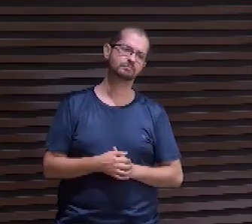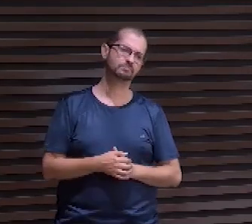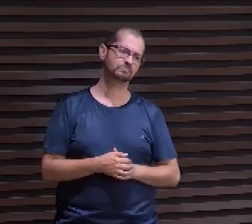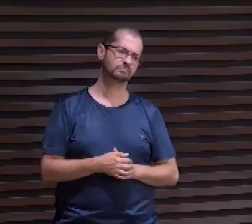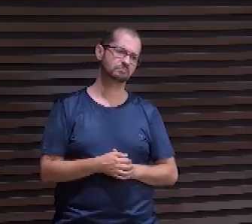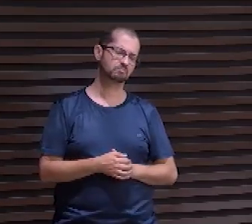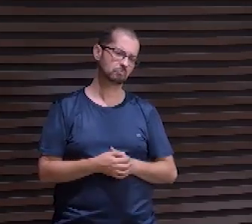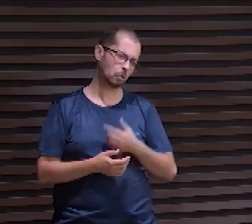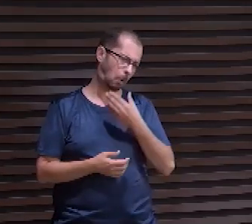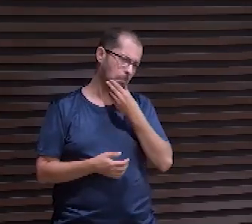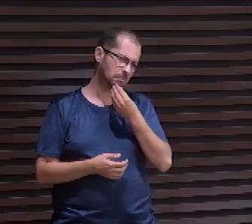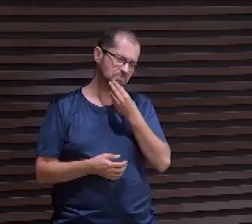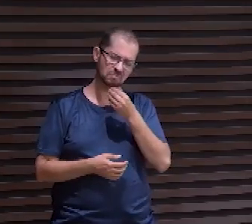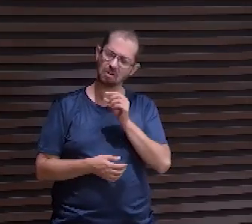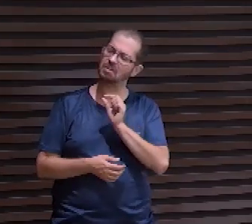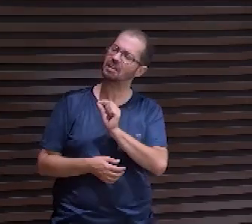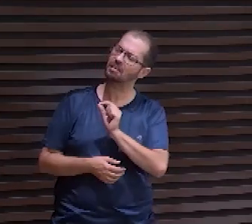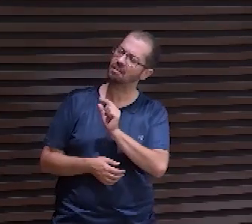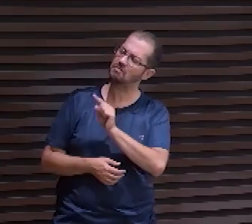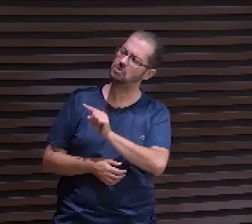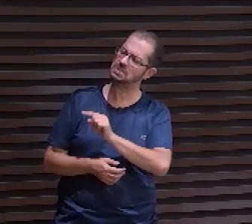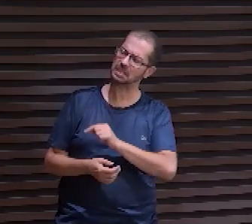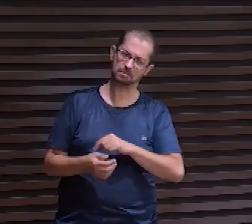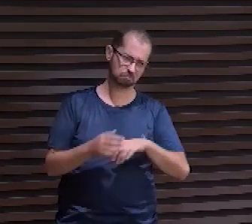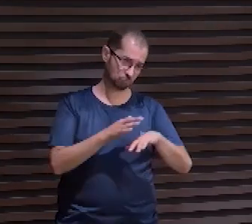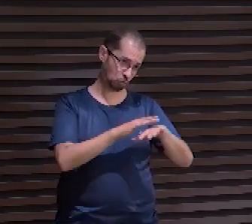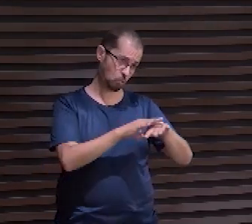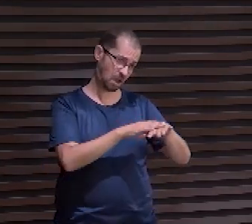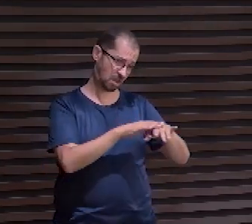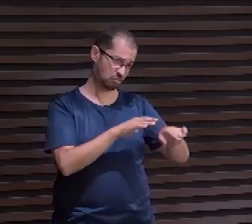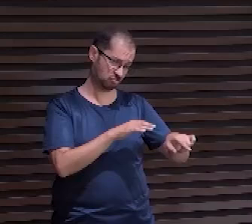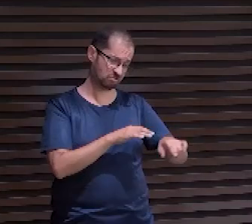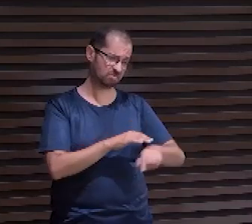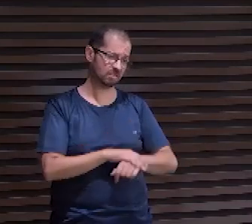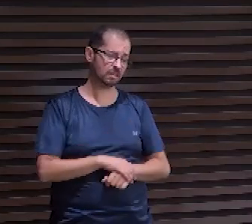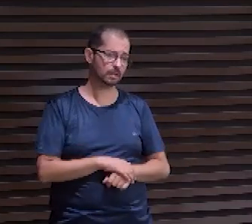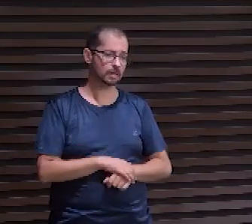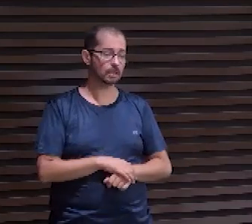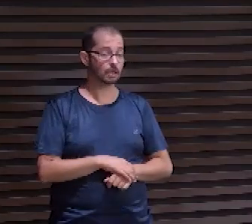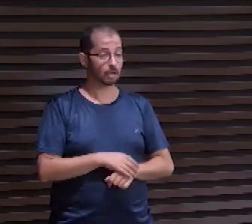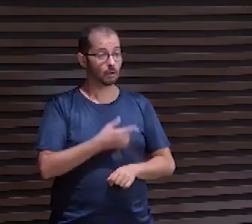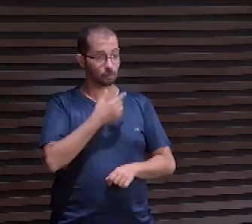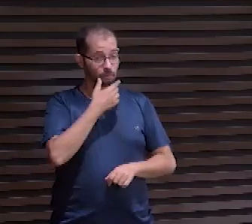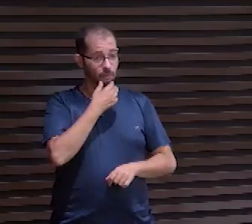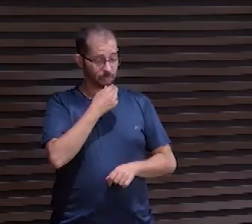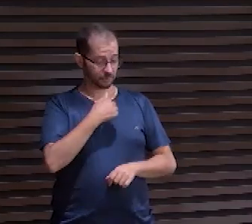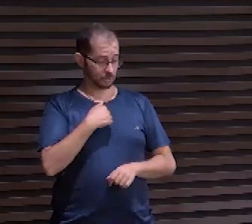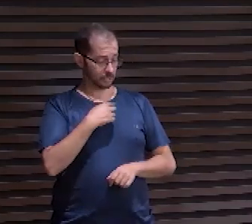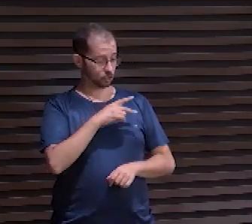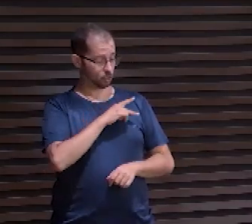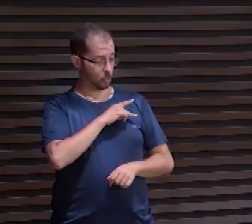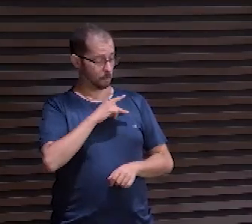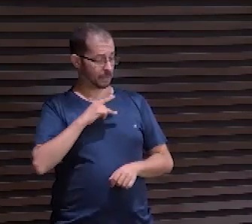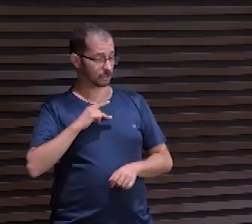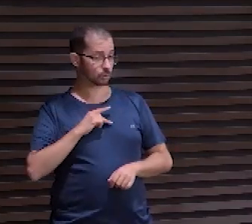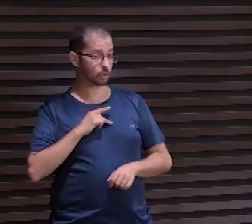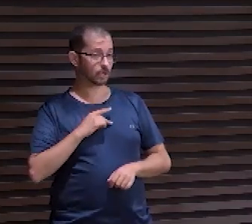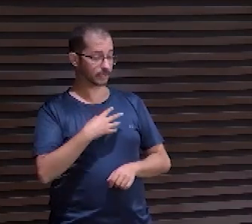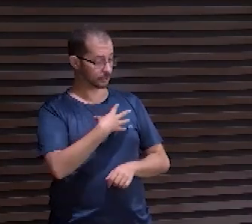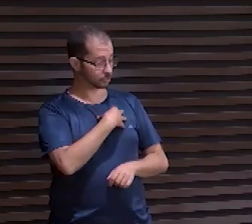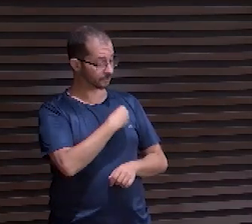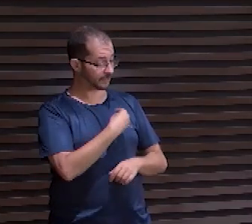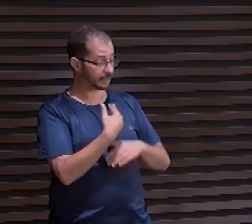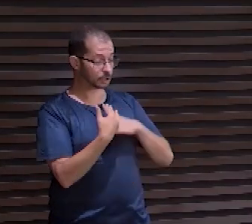Respondeu o homem enfermo. Eu sou o pastor que a sua filha chamou para orar